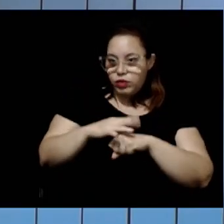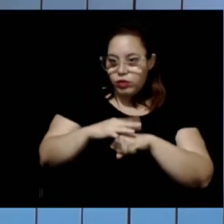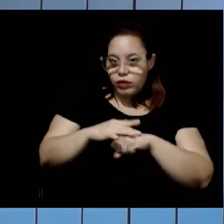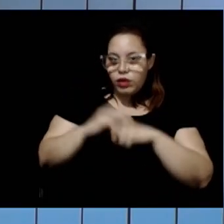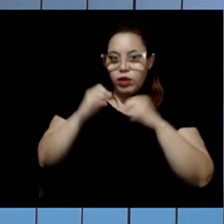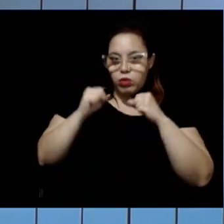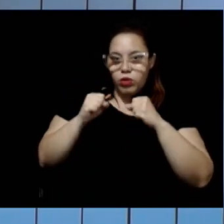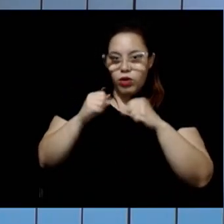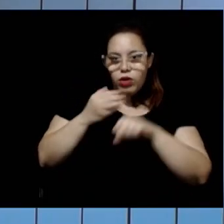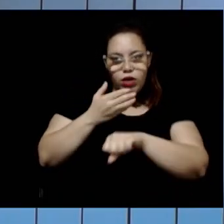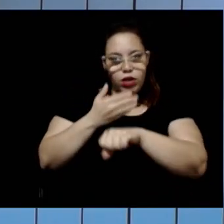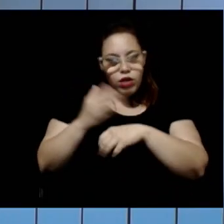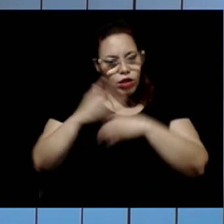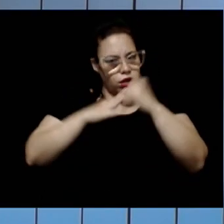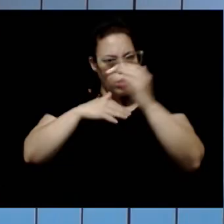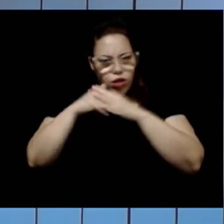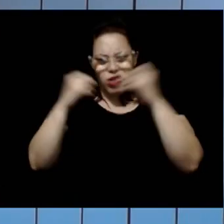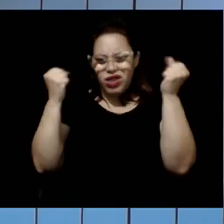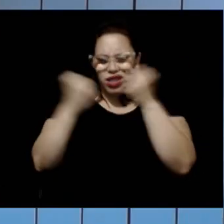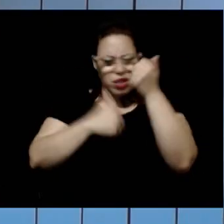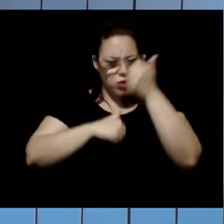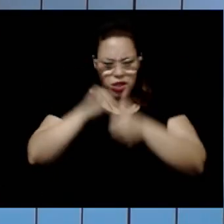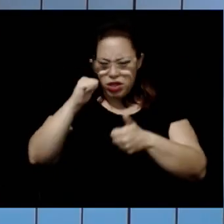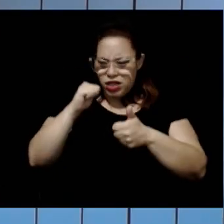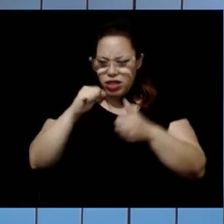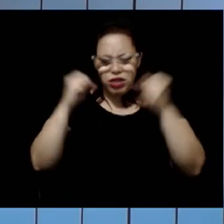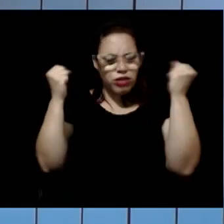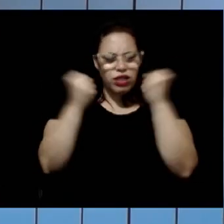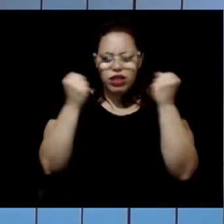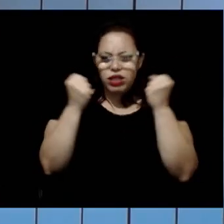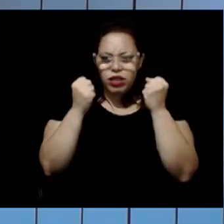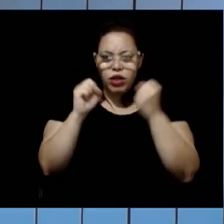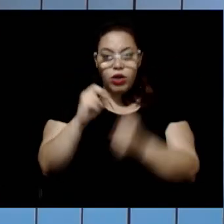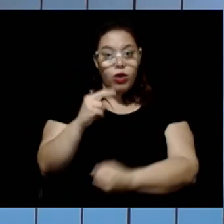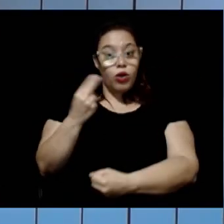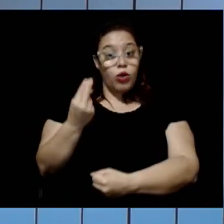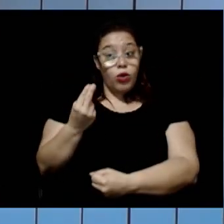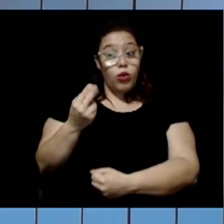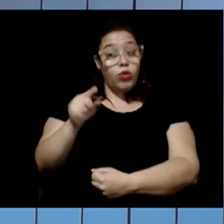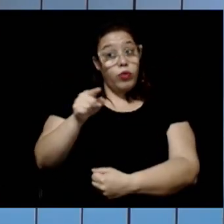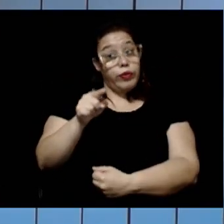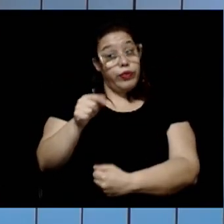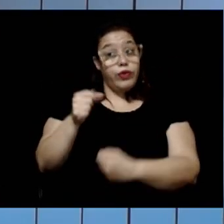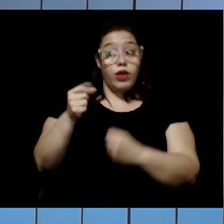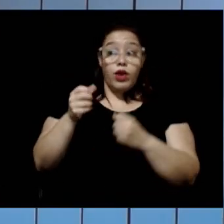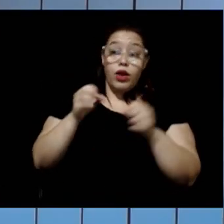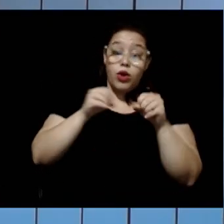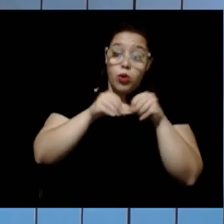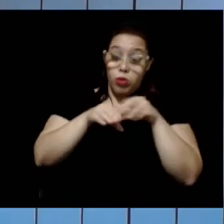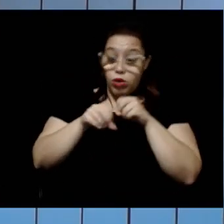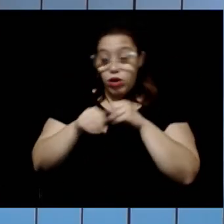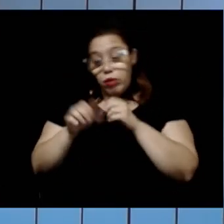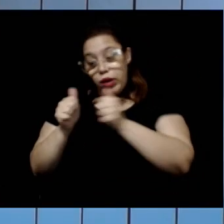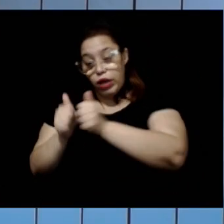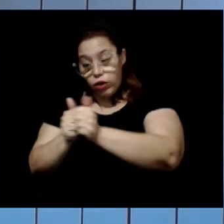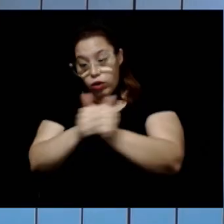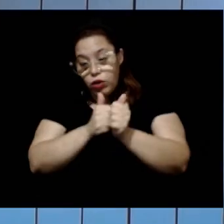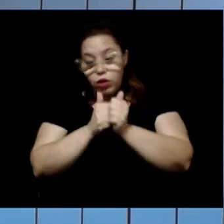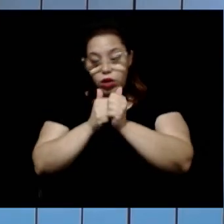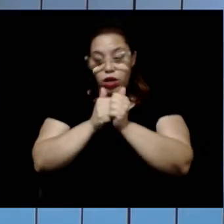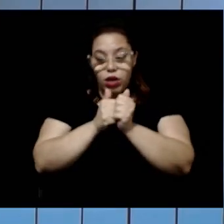qualquer tipo de esporte, qualquer tipo de exercício, ou aí também tem que ter uma orientação, um acompanhamento mais